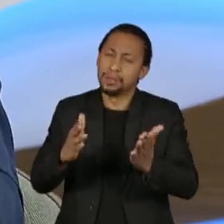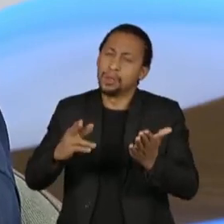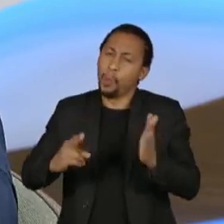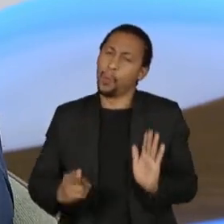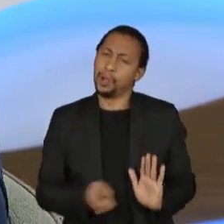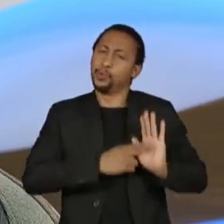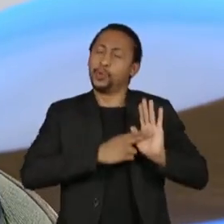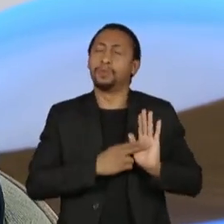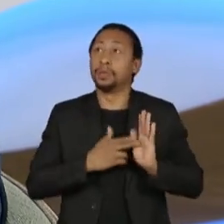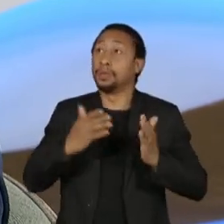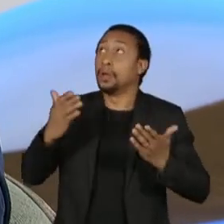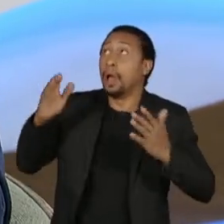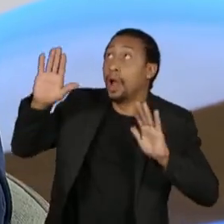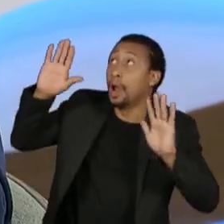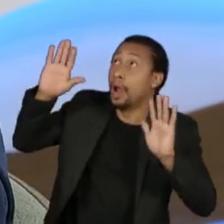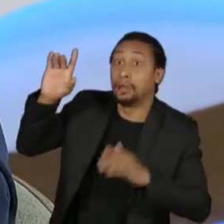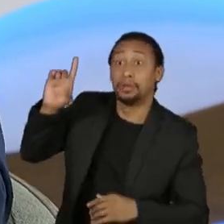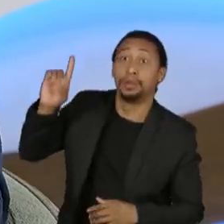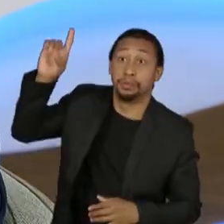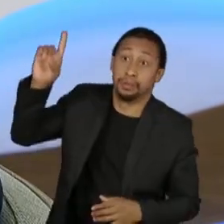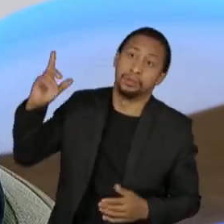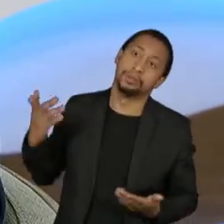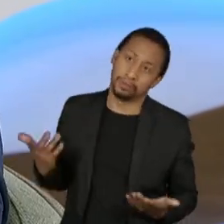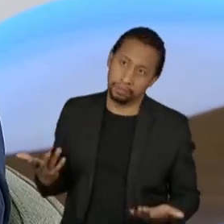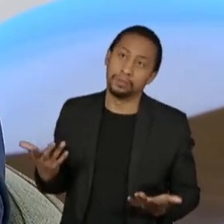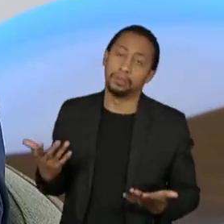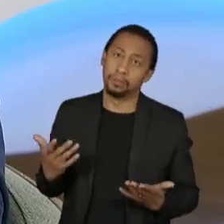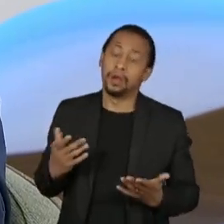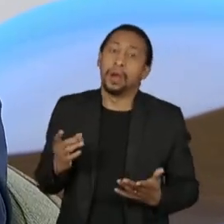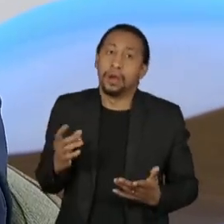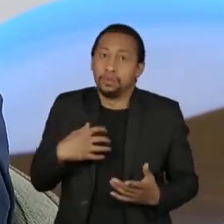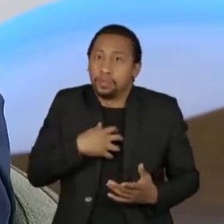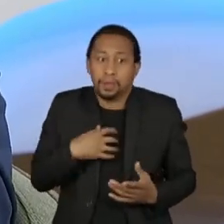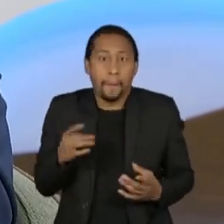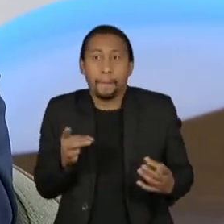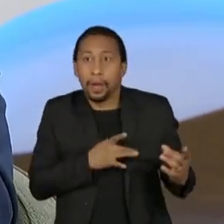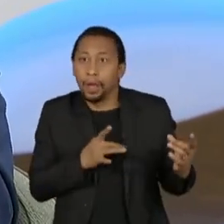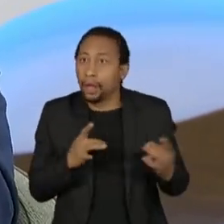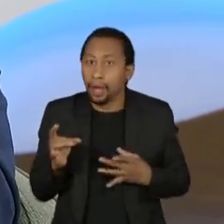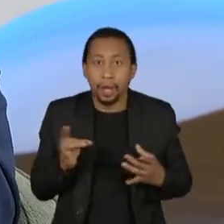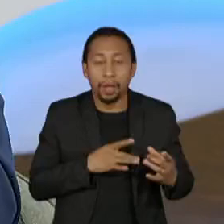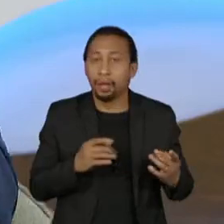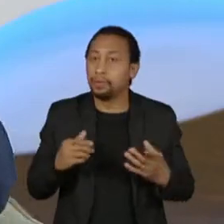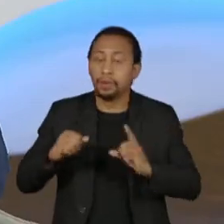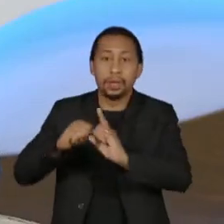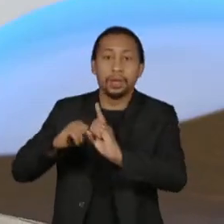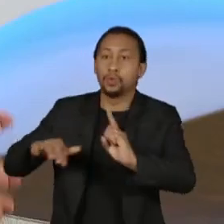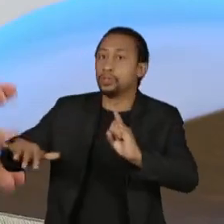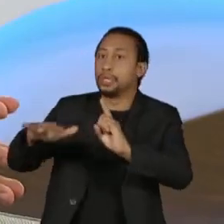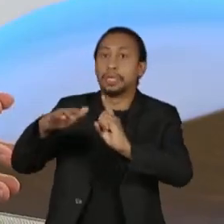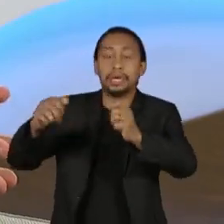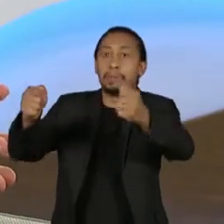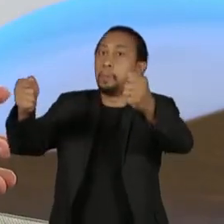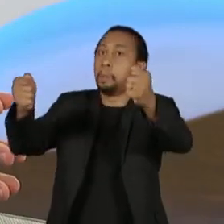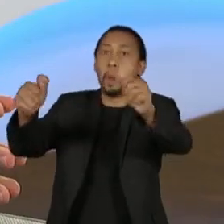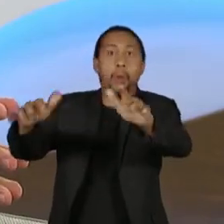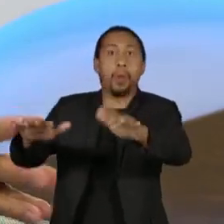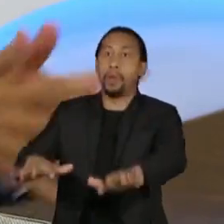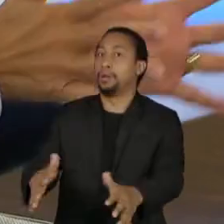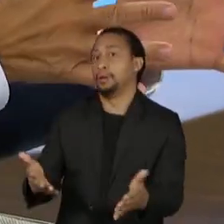e a quem está nos ouvindo, eu tinha um medo muito grande, era de convulsão social. Um medo muito